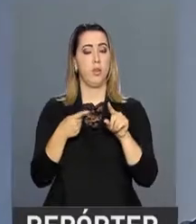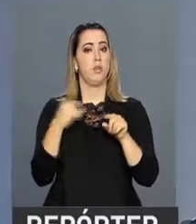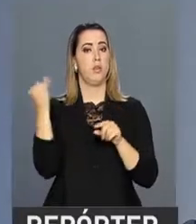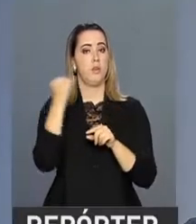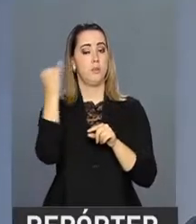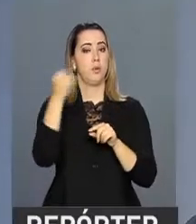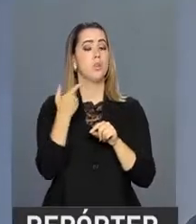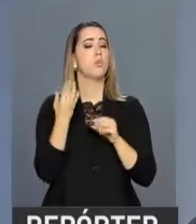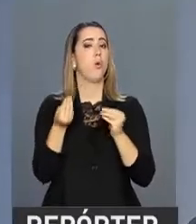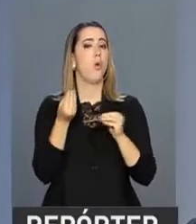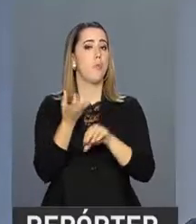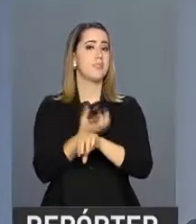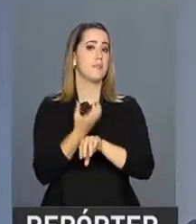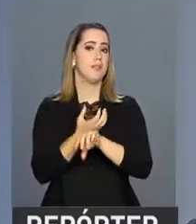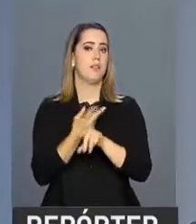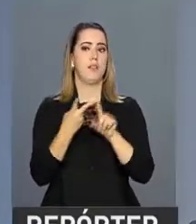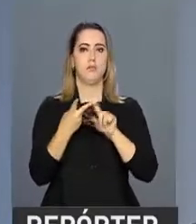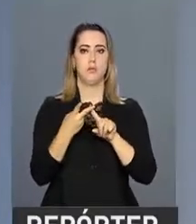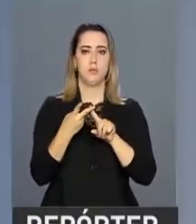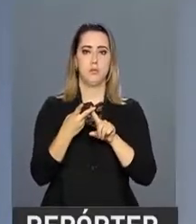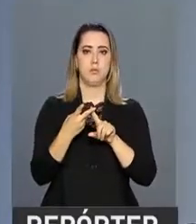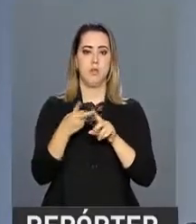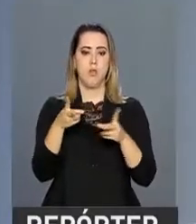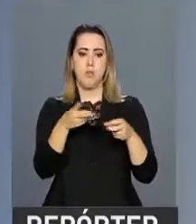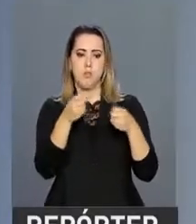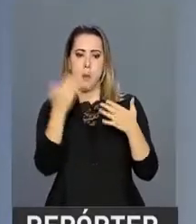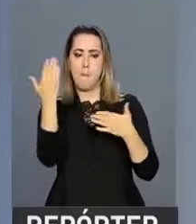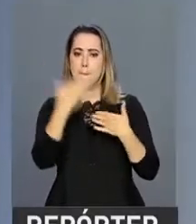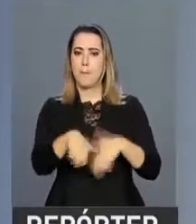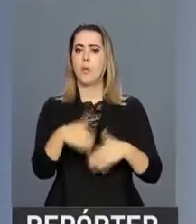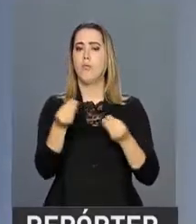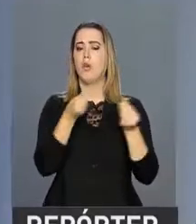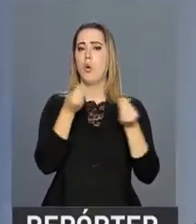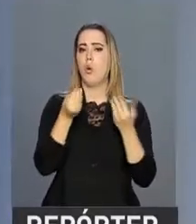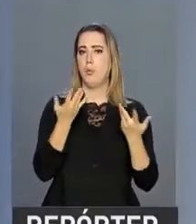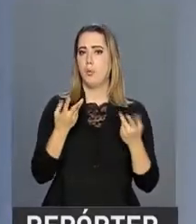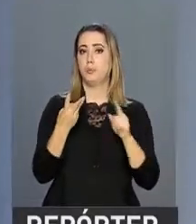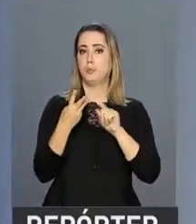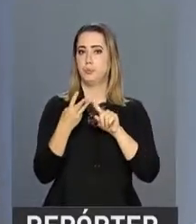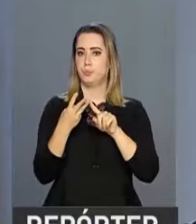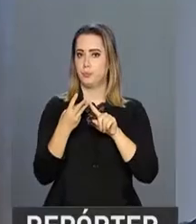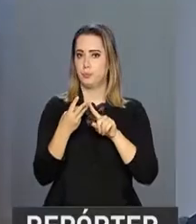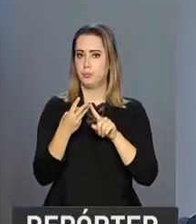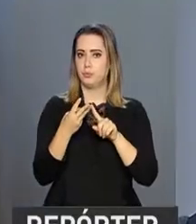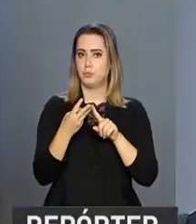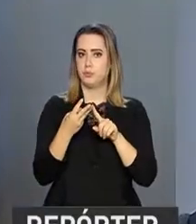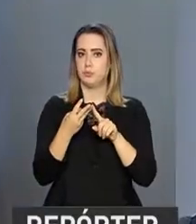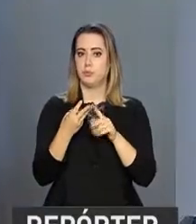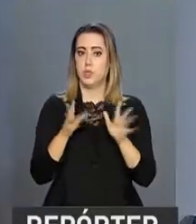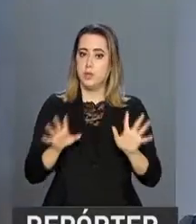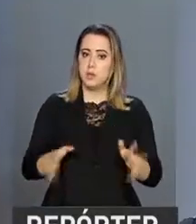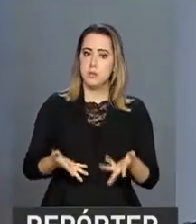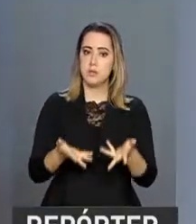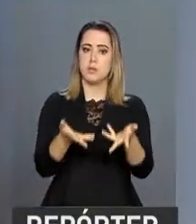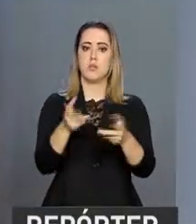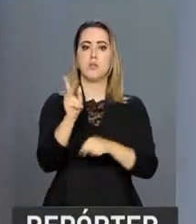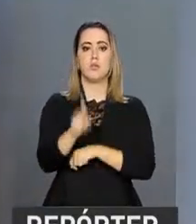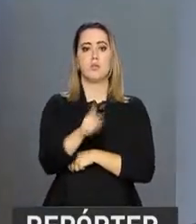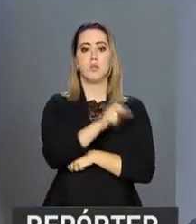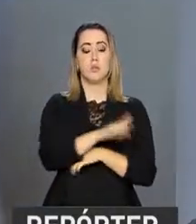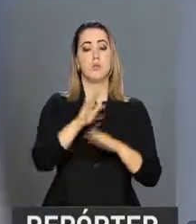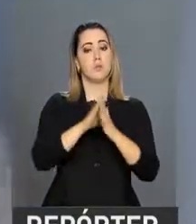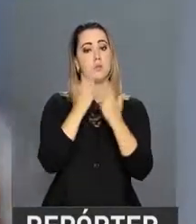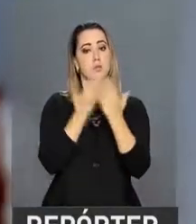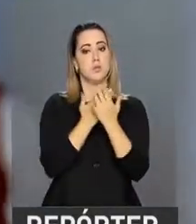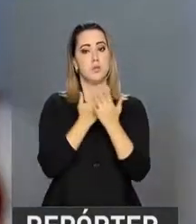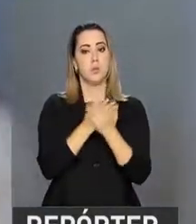o currículo. O segundo ponto é a avaliação dos resultados. O terceiro ponto é incentivos aos professores e às escolas